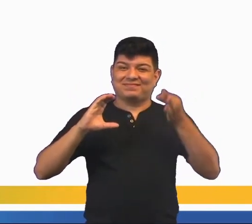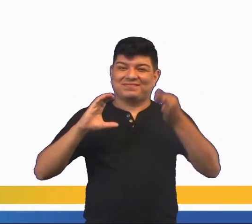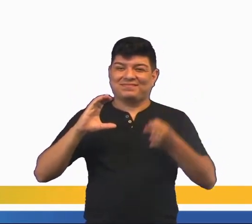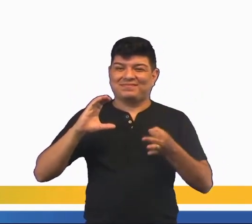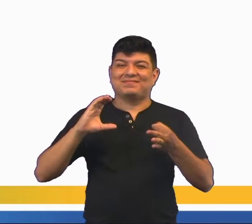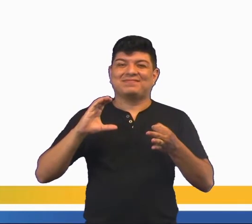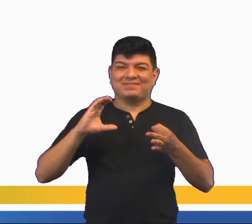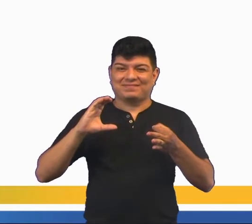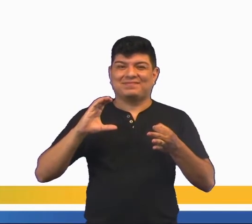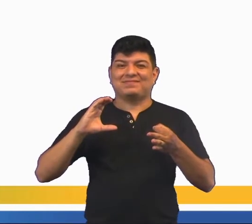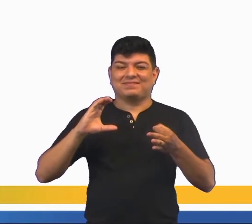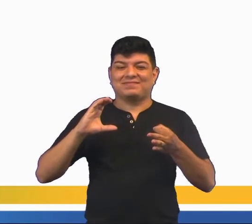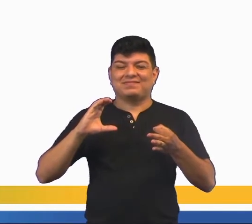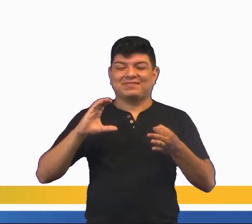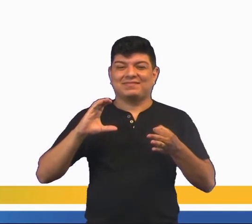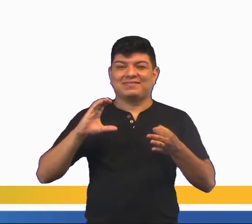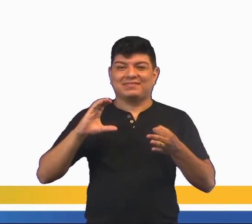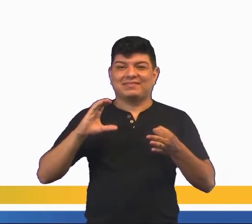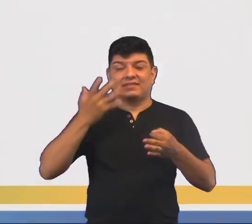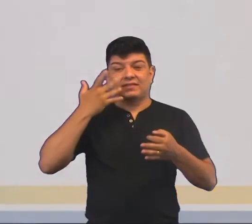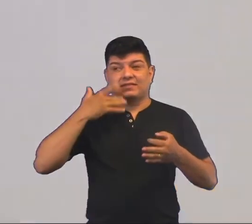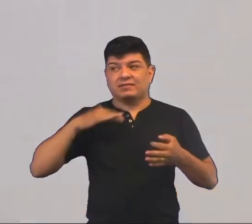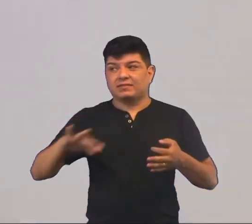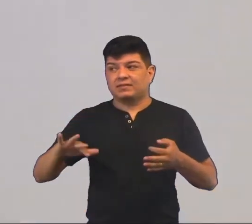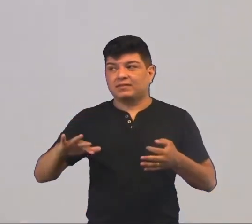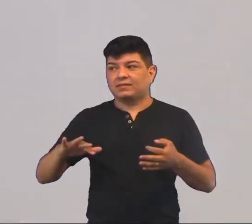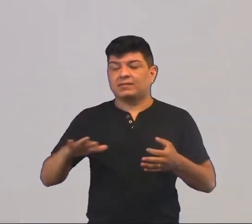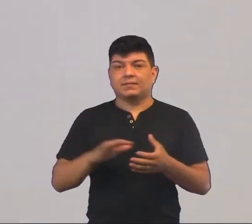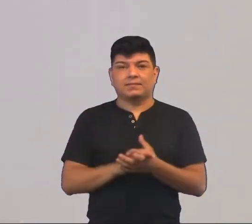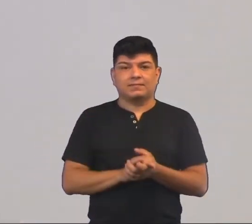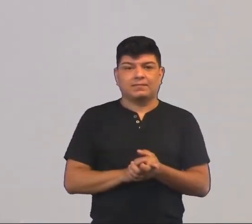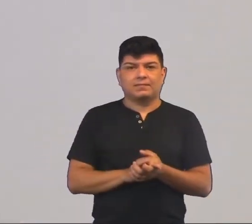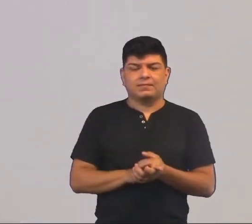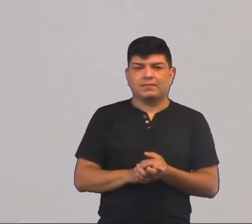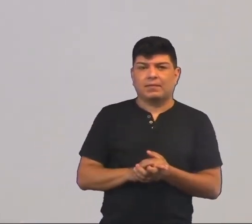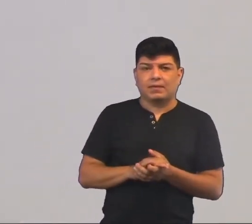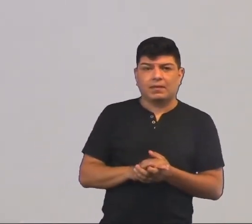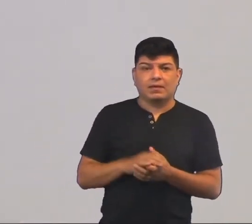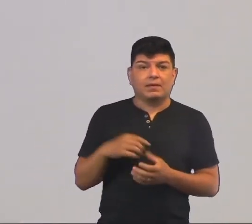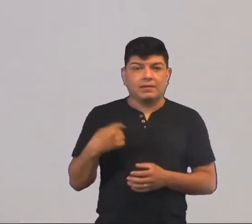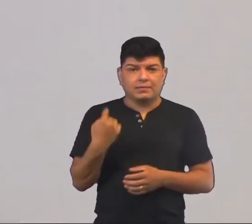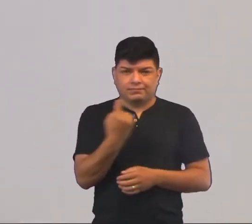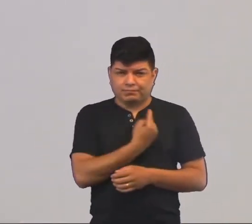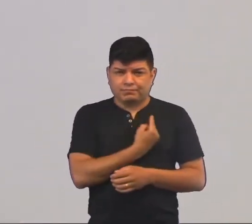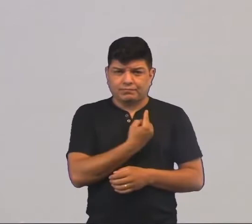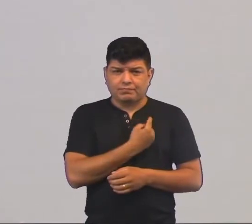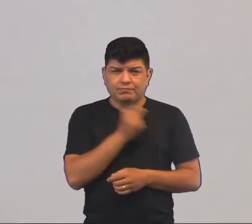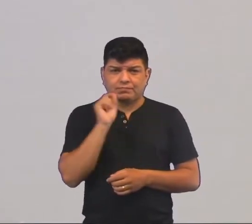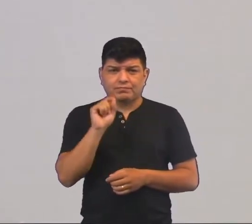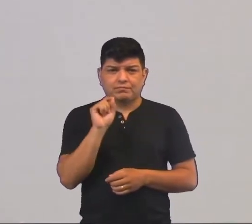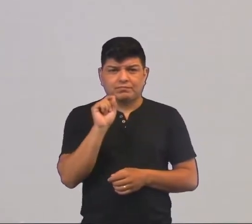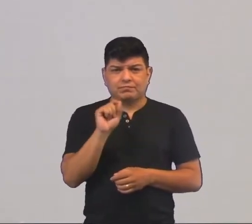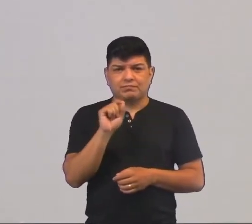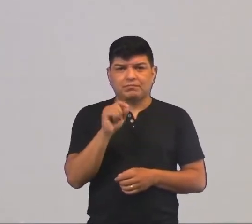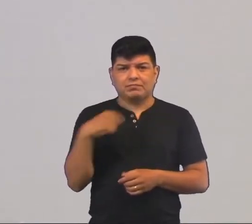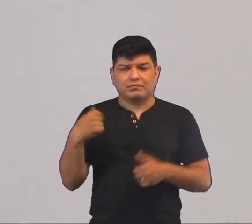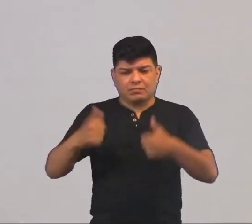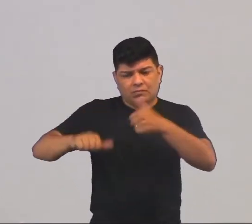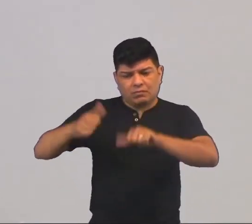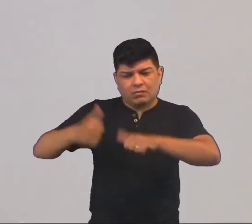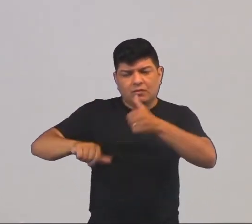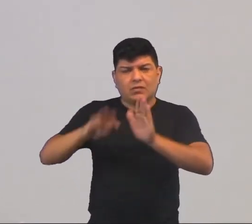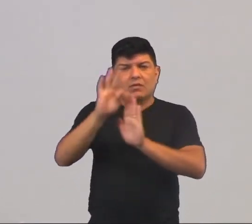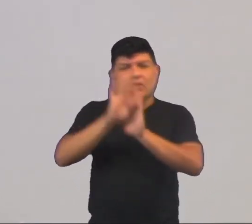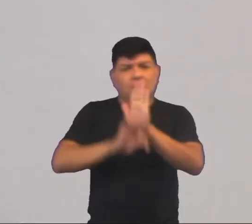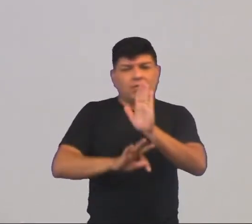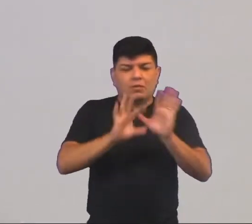C. Muito bem, né? Criança, vale a pena a gente ressaltar que nós analisamos o